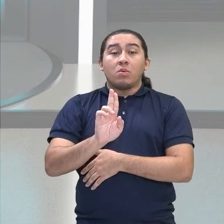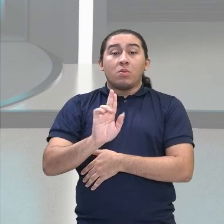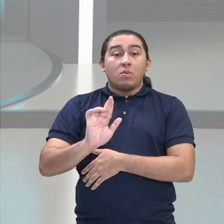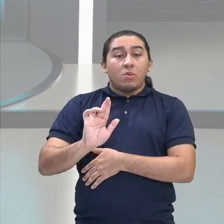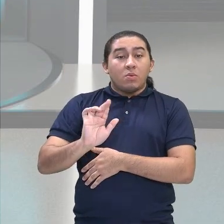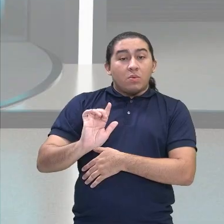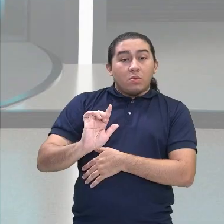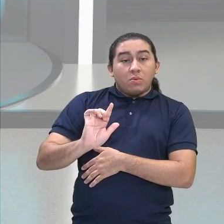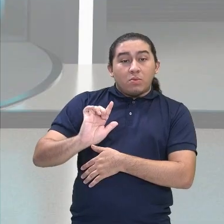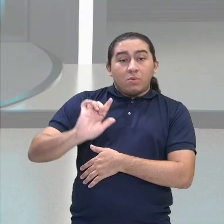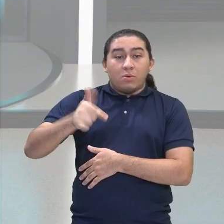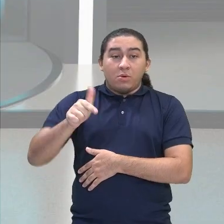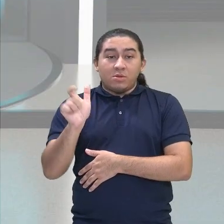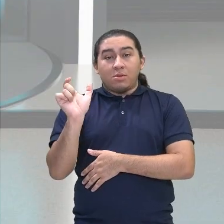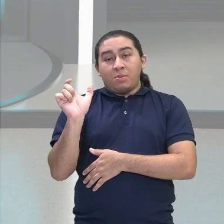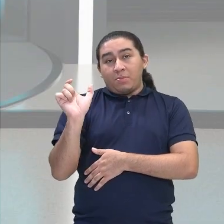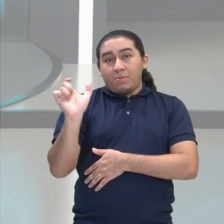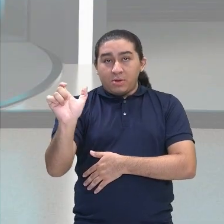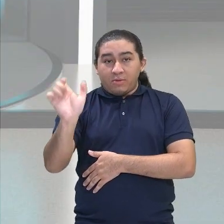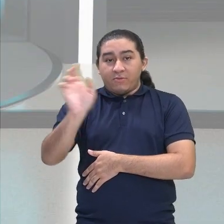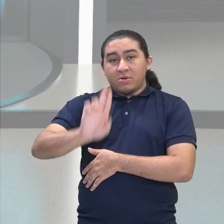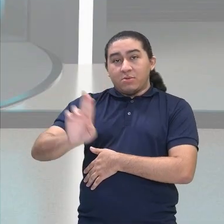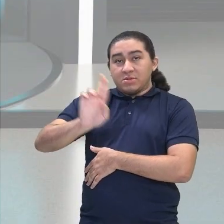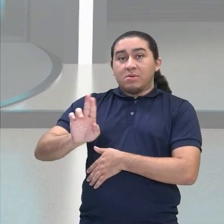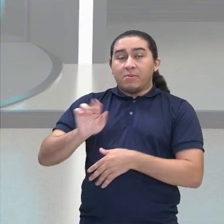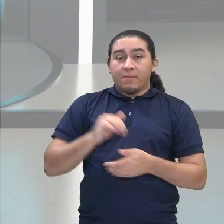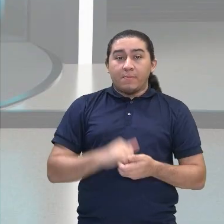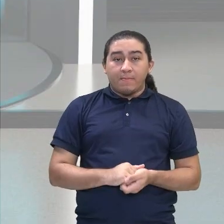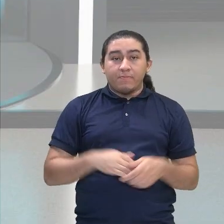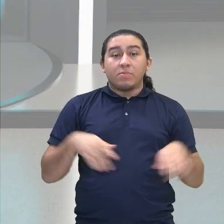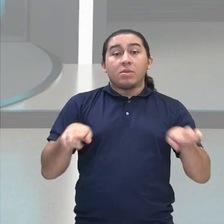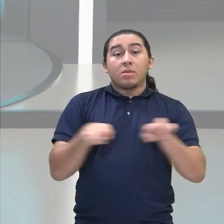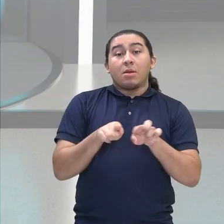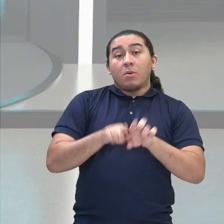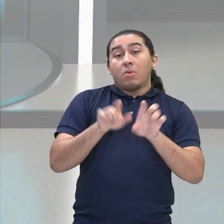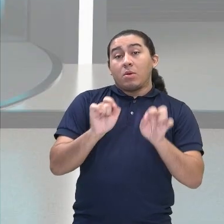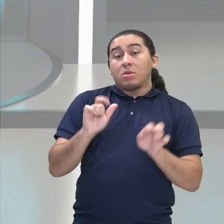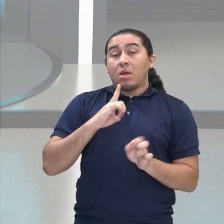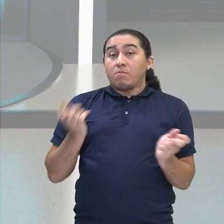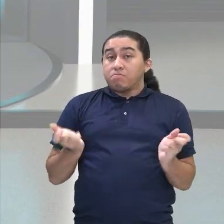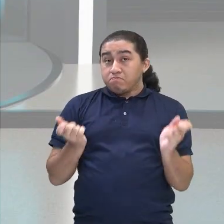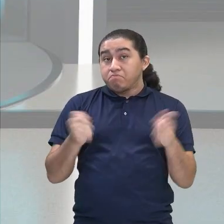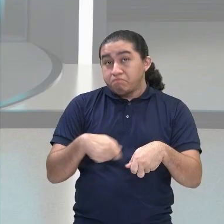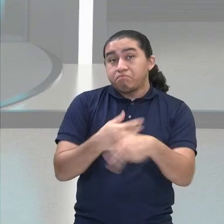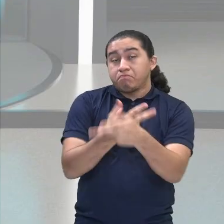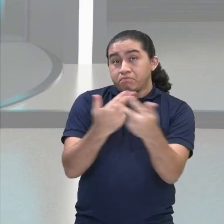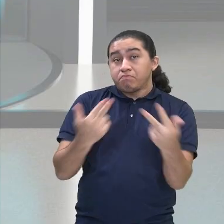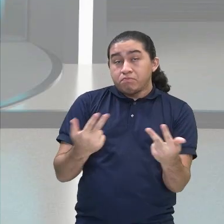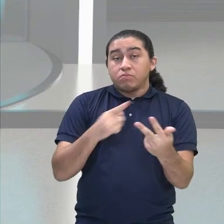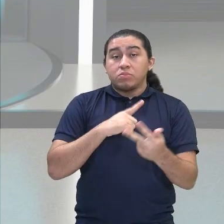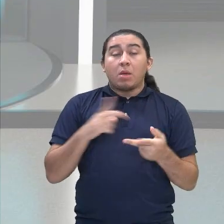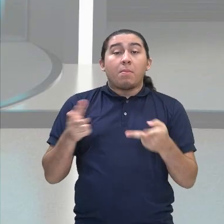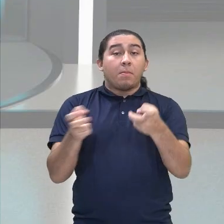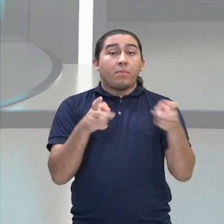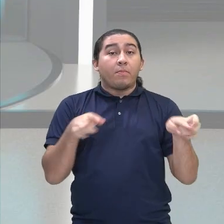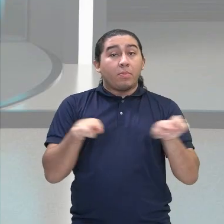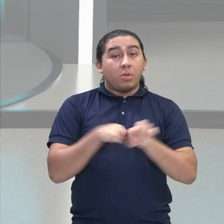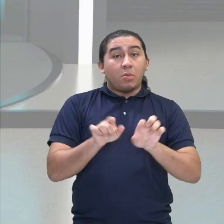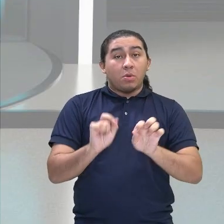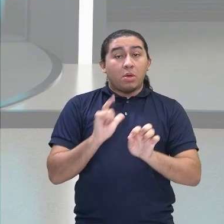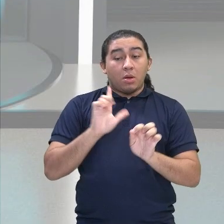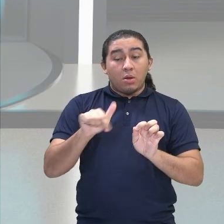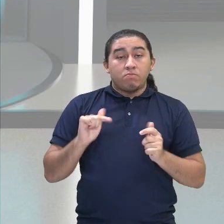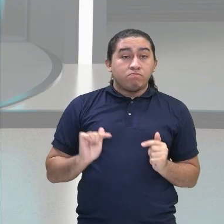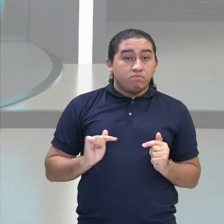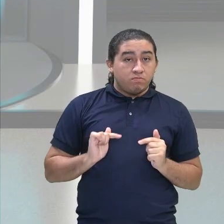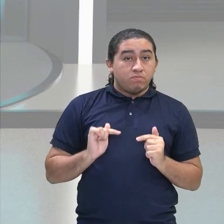Isso ajuda muito também. Quando falamos dessas possibilidades de dimensões, vamos perceber que nos levam a